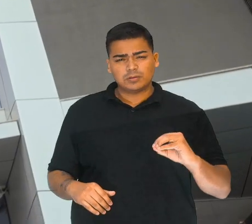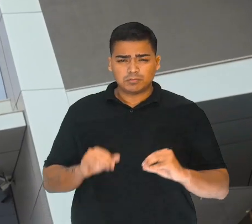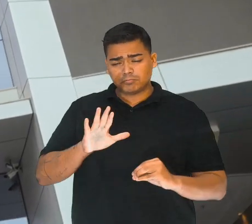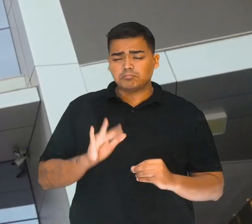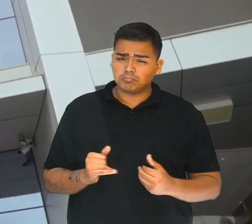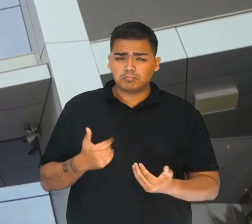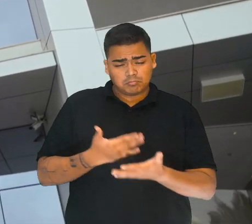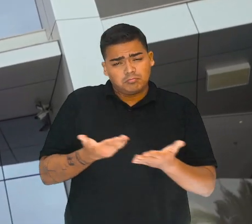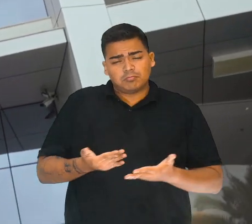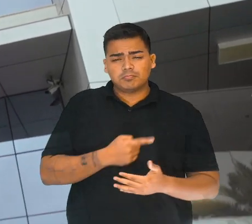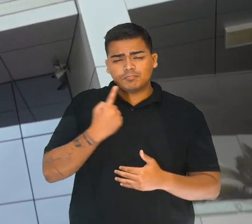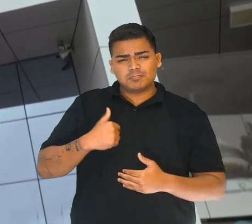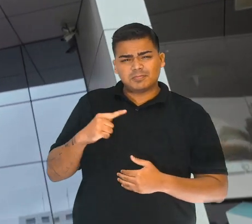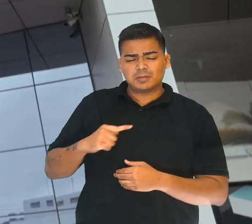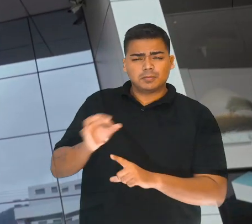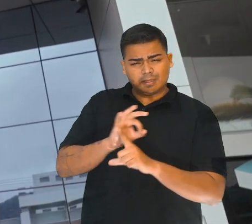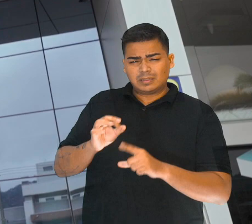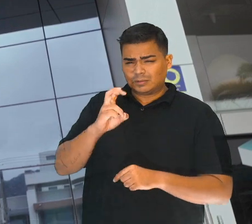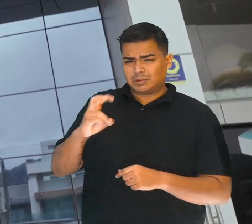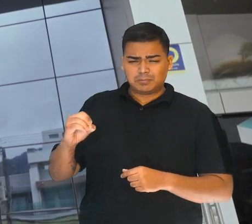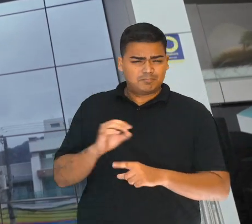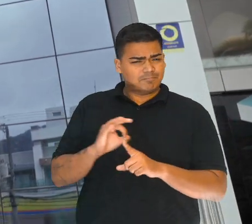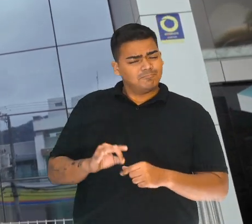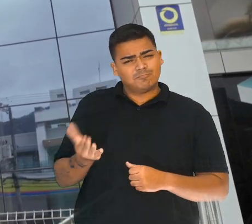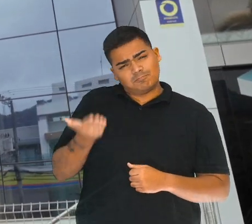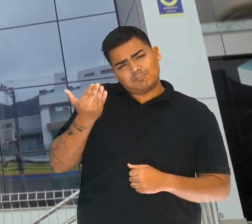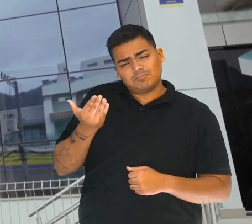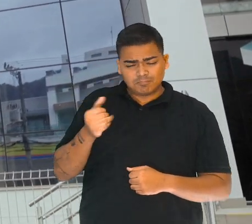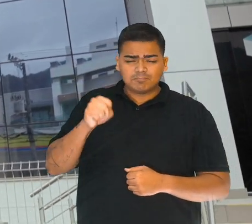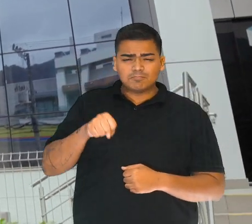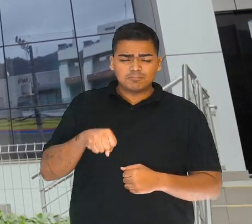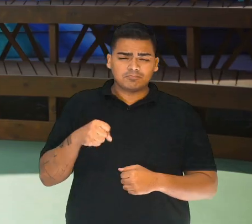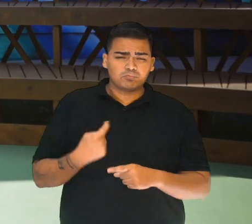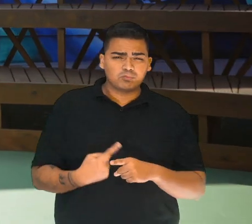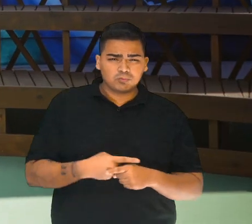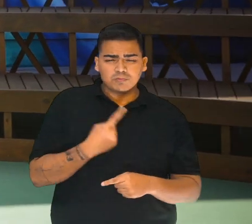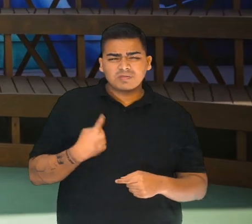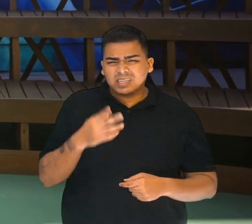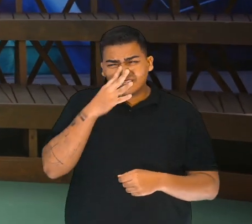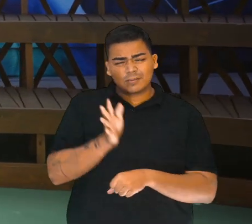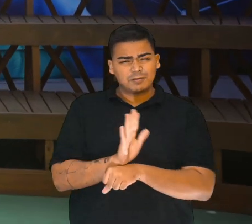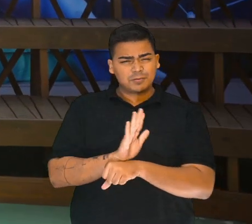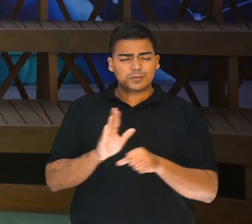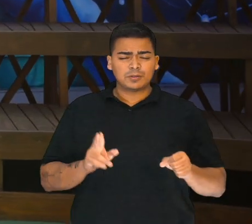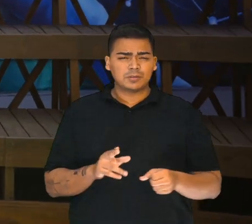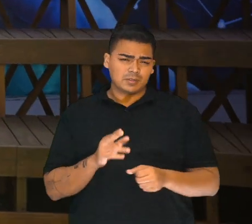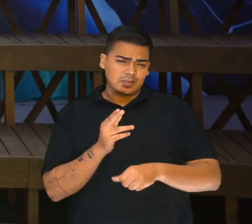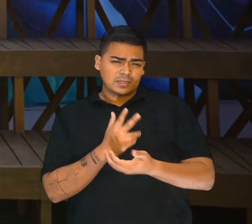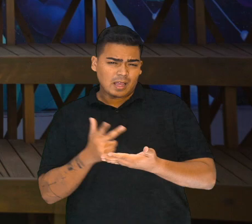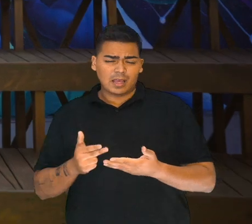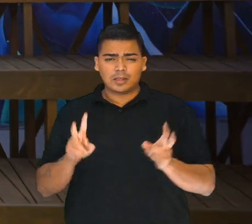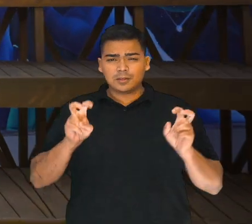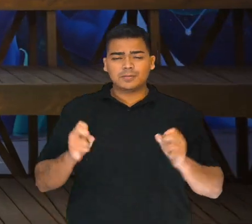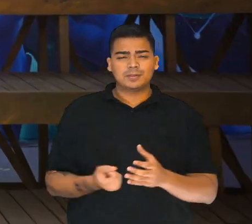de 50%, que é uma taxa ainda super alta para o tamanho que a gente tem. Às vezes a gente olha séries, filmes sobre